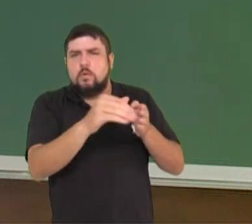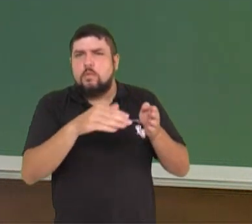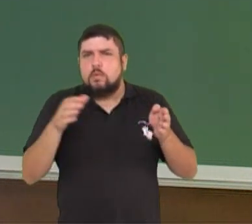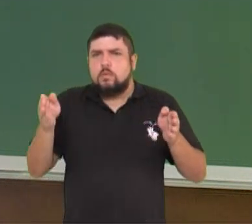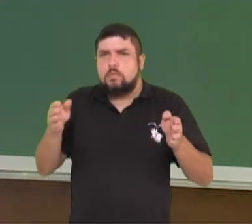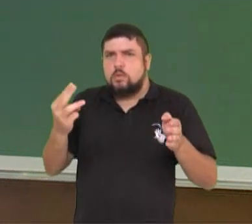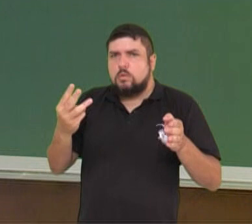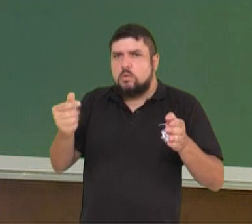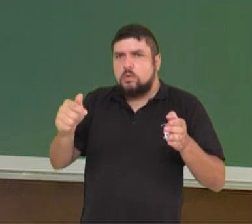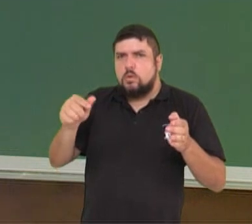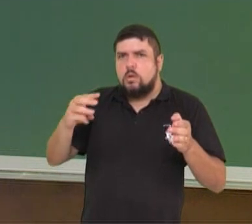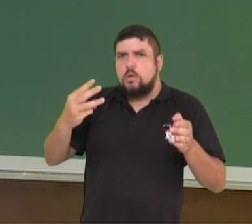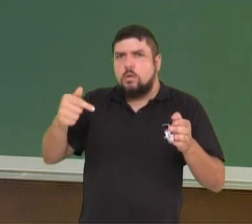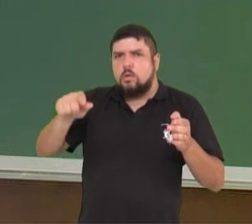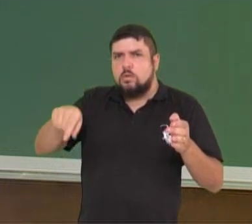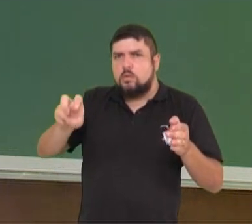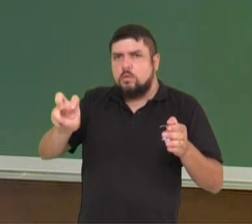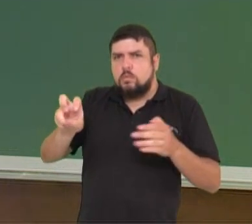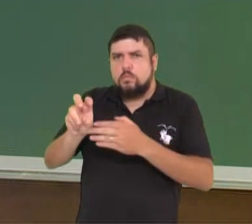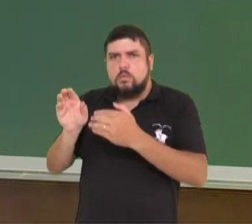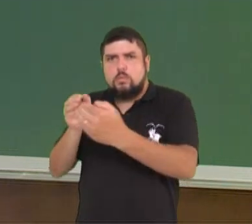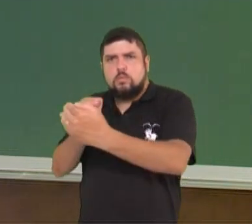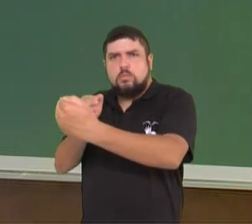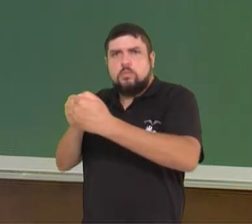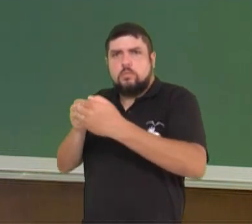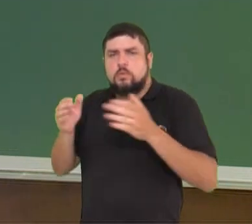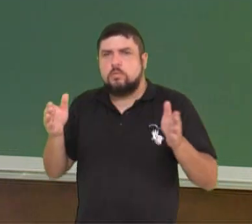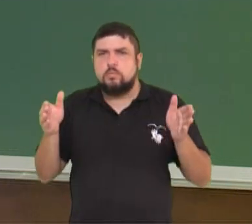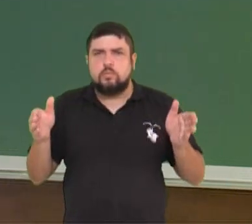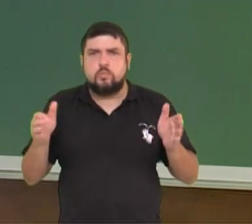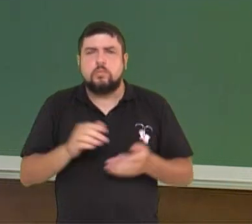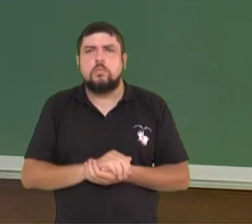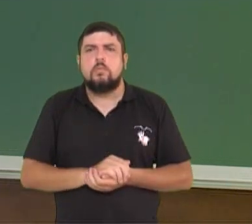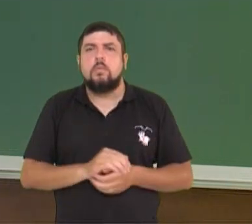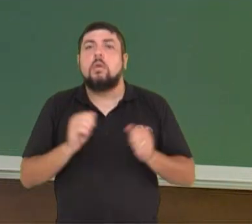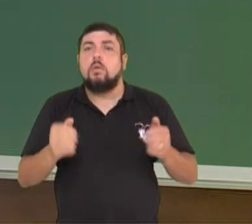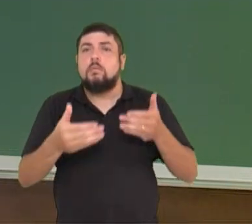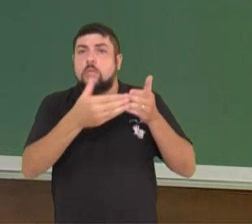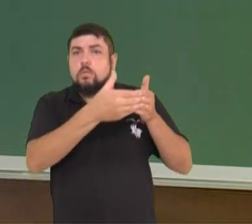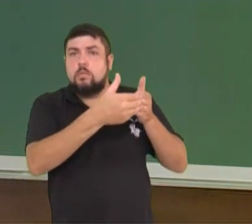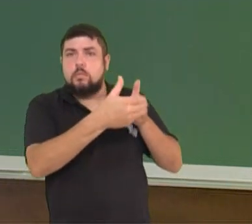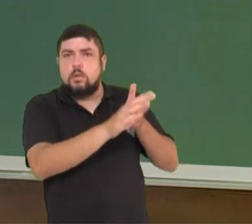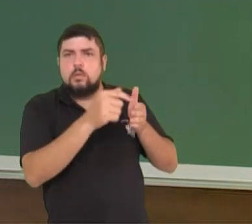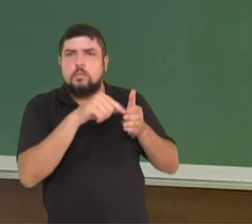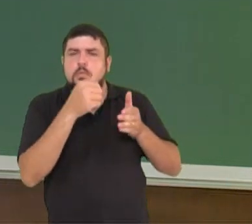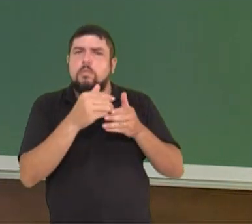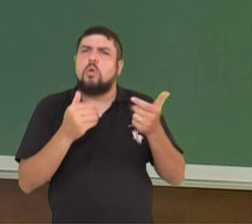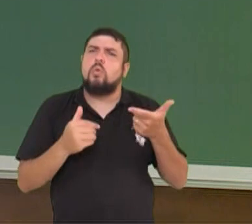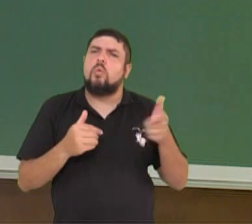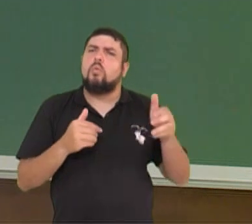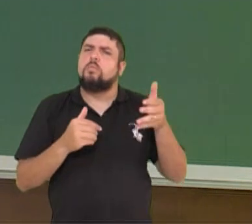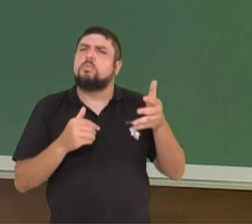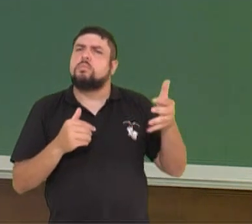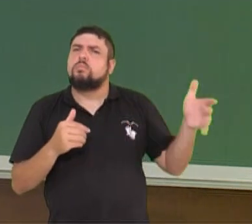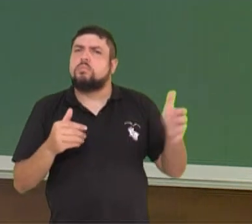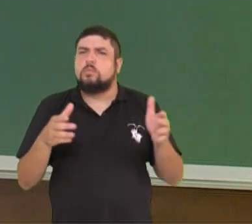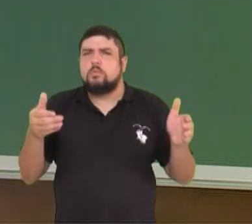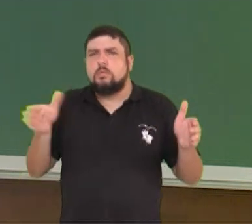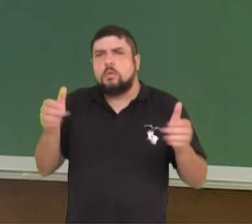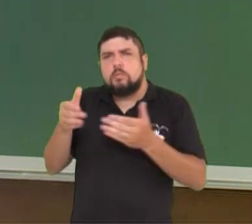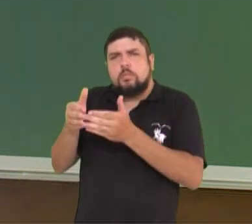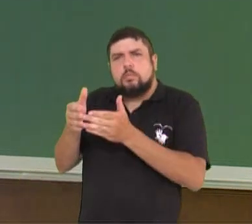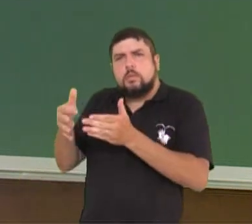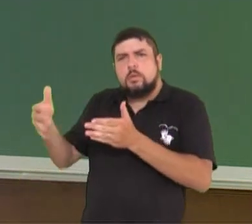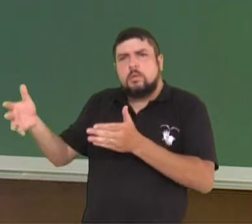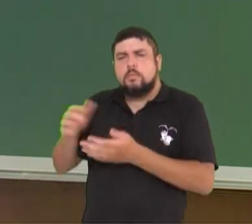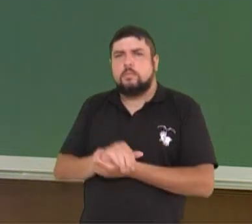incluído, o 37,5 também está incluído. Você pode ter um intervalo aberto, onde os extremos não estão incluídos ali no intervalo. Legal? Então